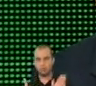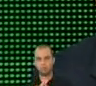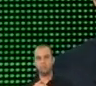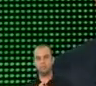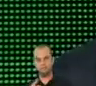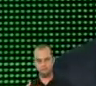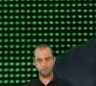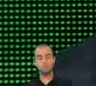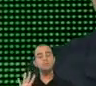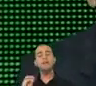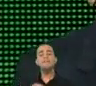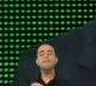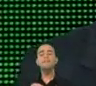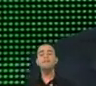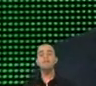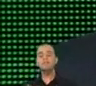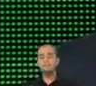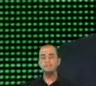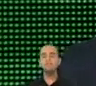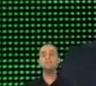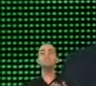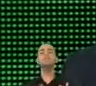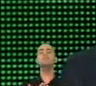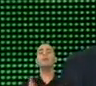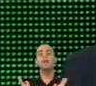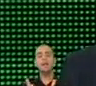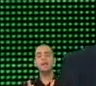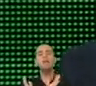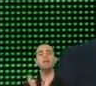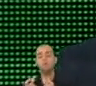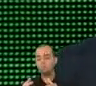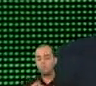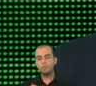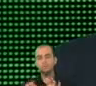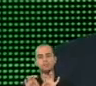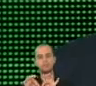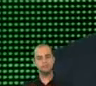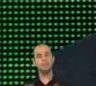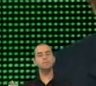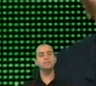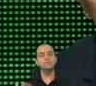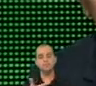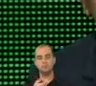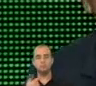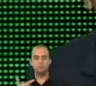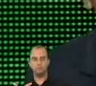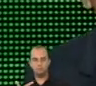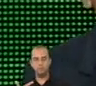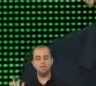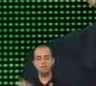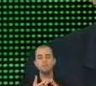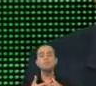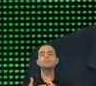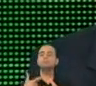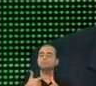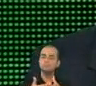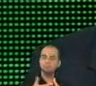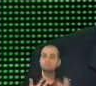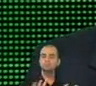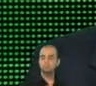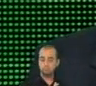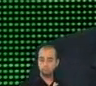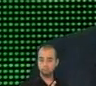feito falta no Brasil. Há déficit de cirurgias em muitas áreas, inclusive com níveis menores que o de